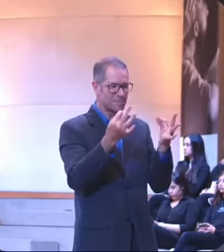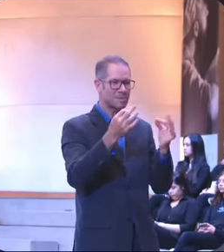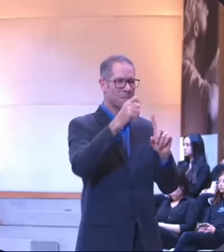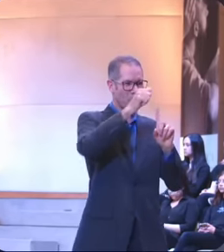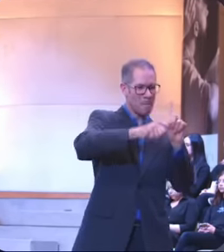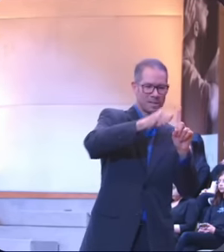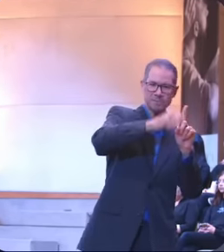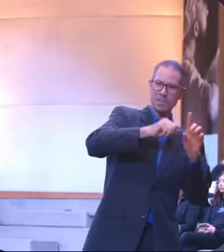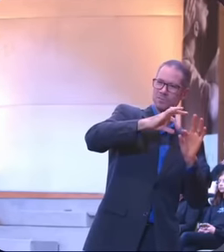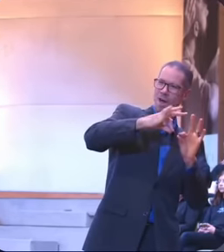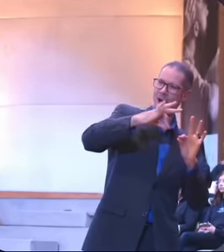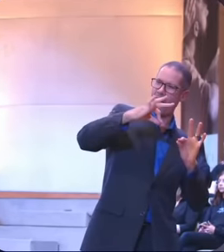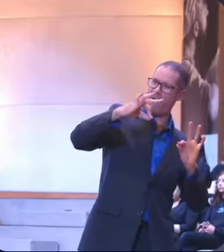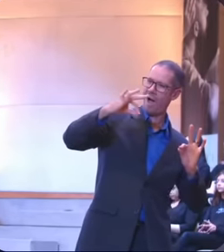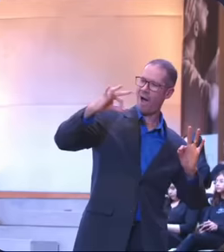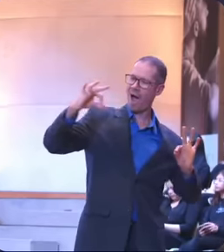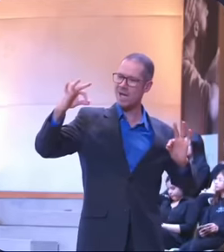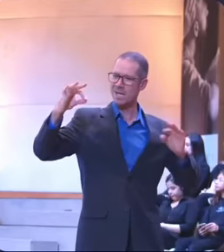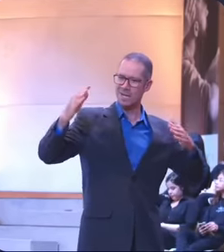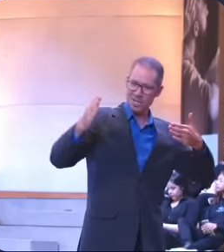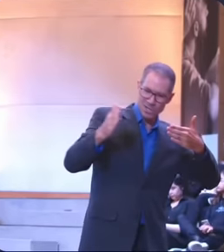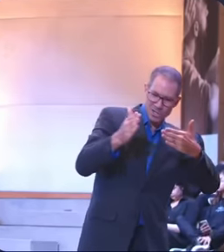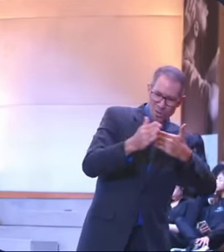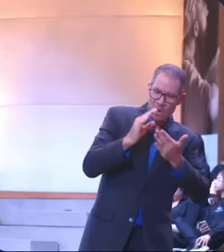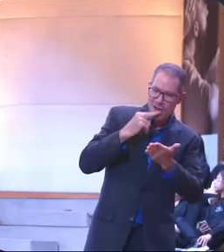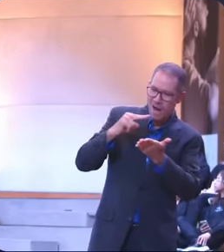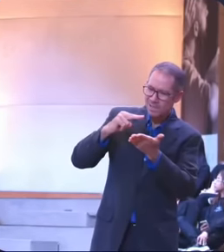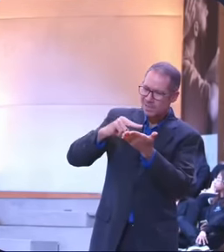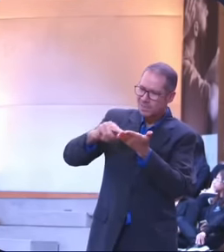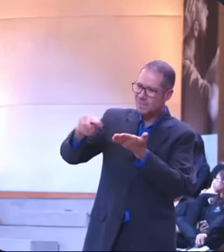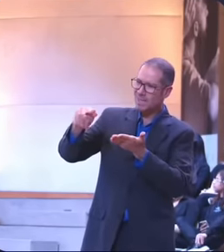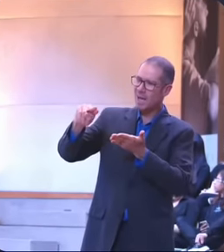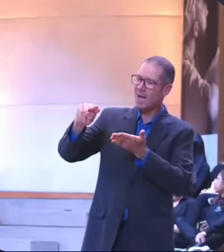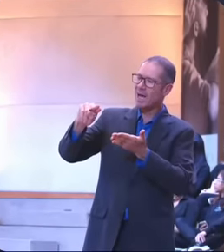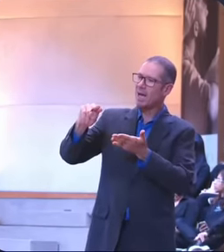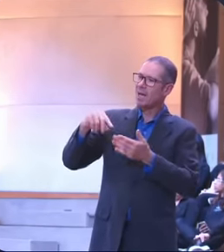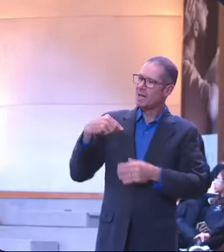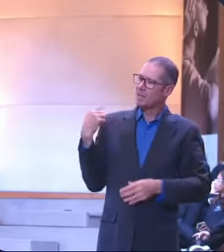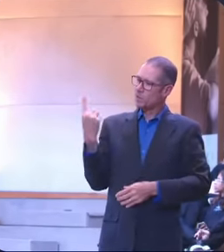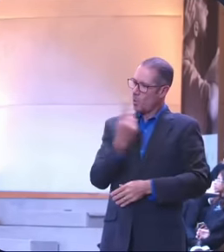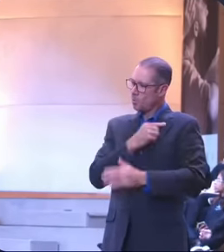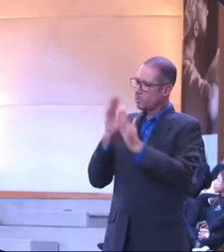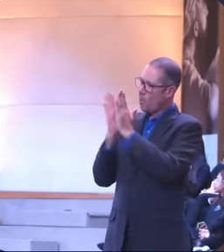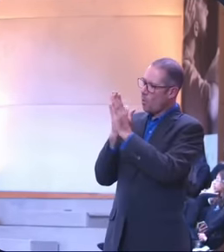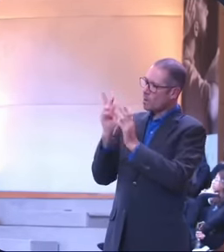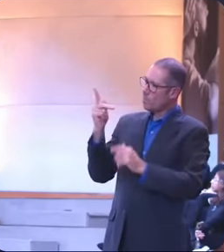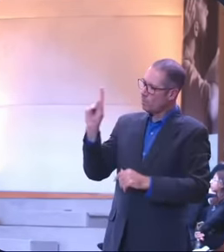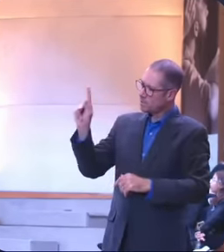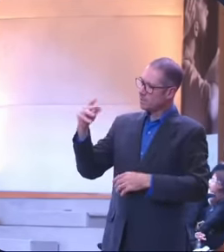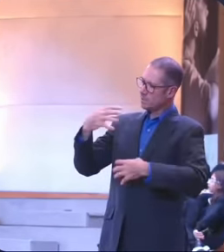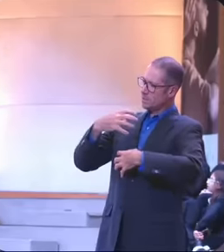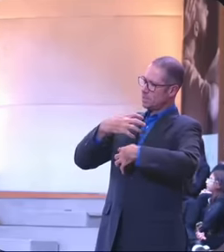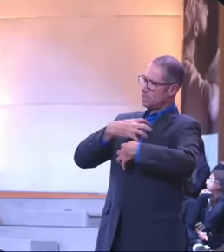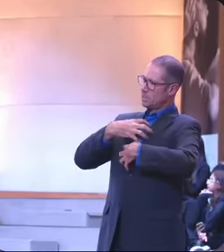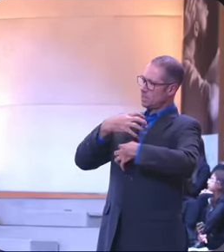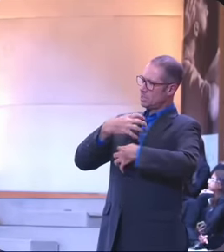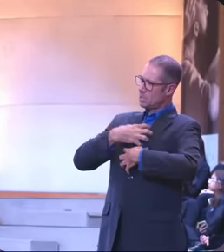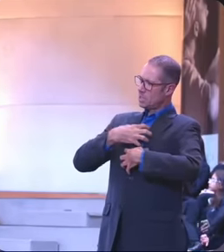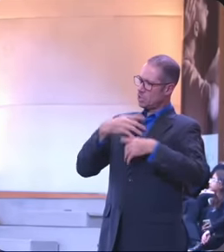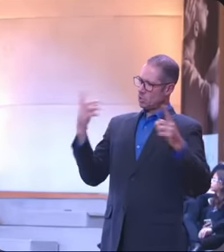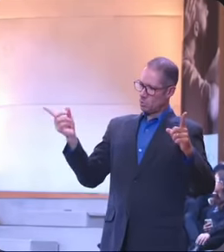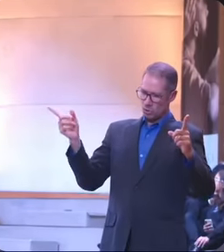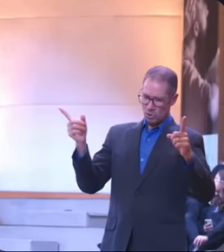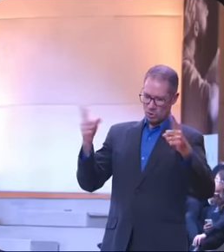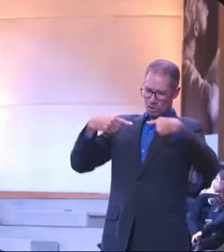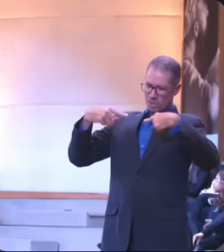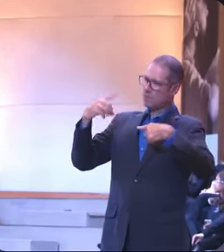para chegar. E aí chegou a cartinha lá e disse: olha, nós oramos por você, sentimos um grande desafio